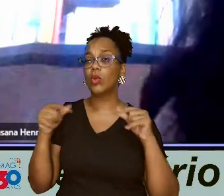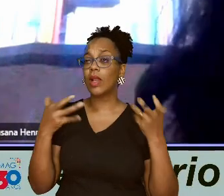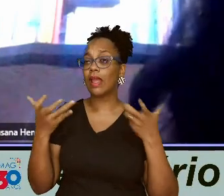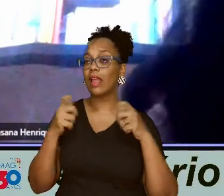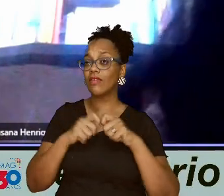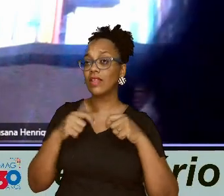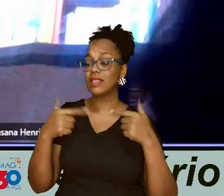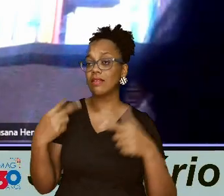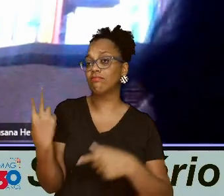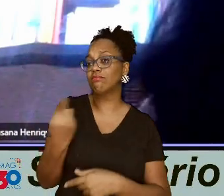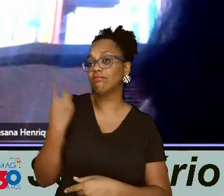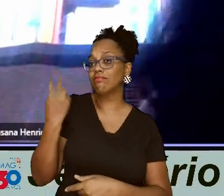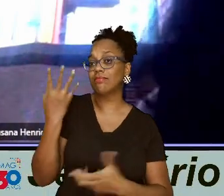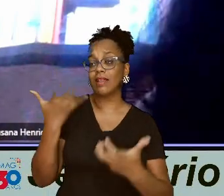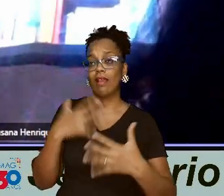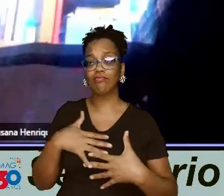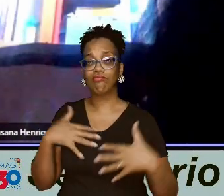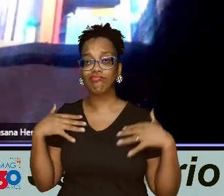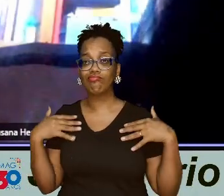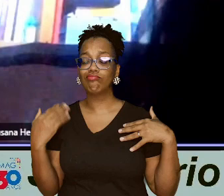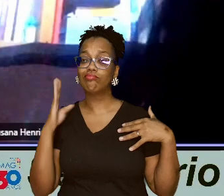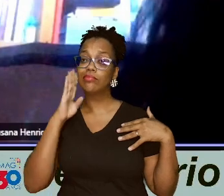valores que a gente está privilegiando.